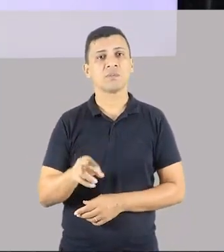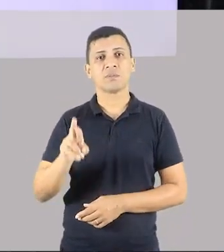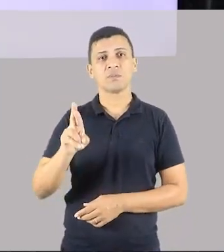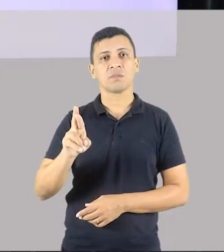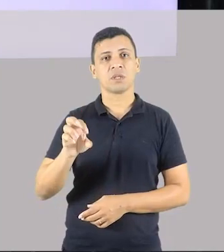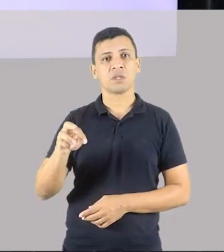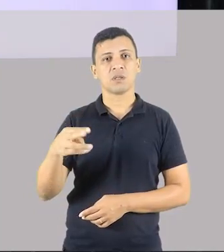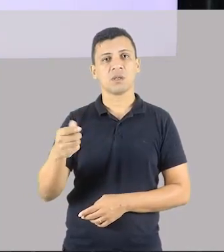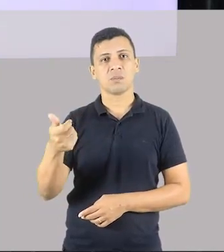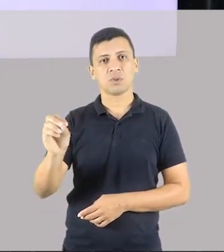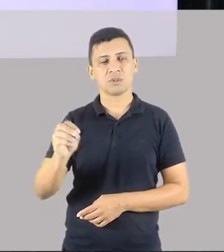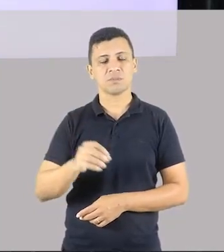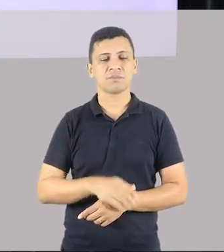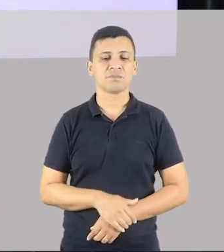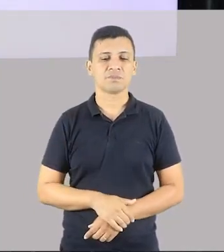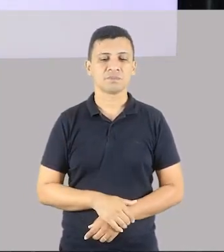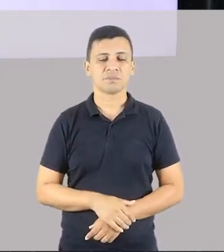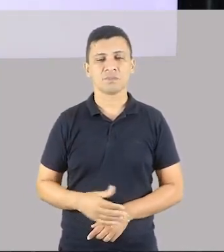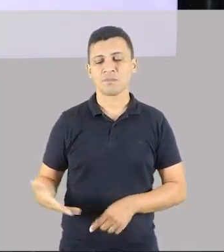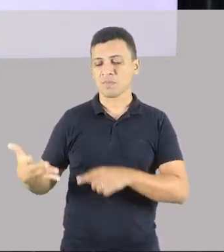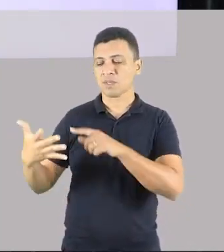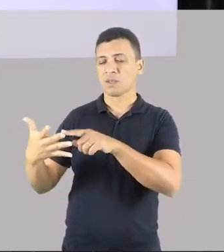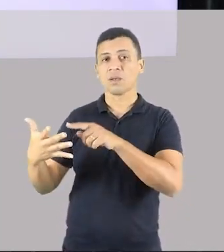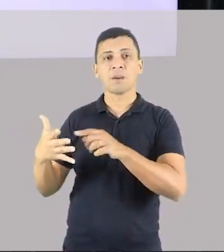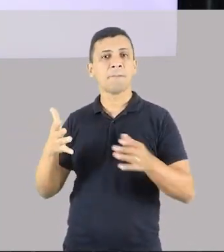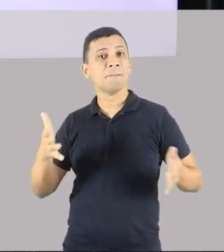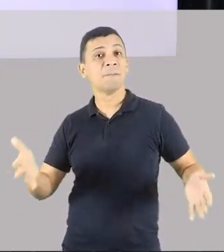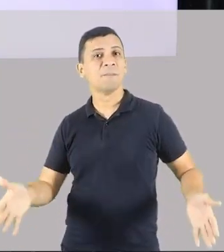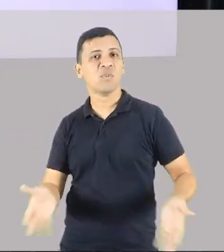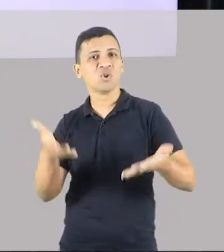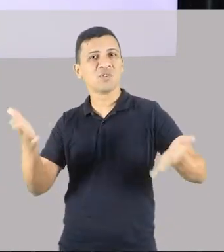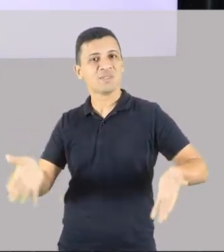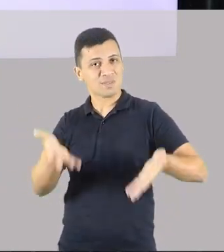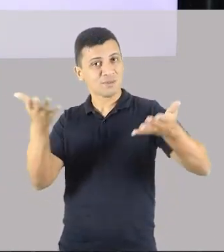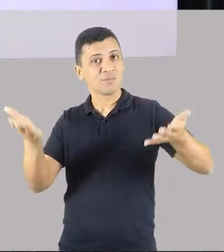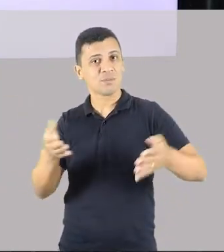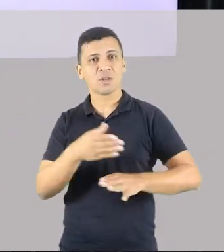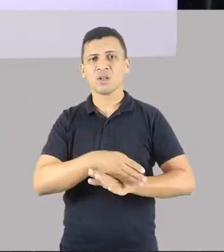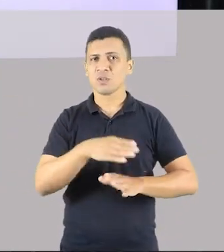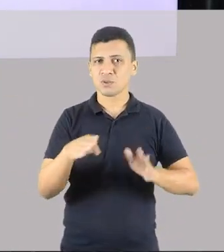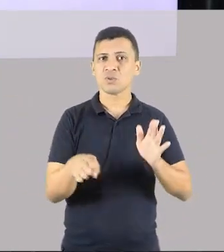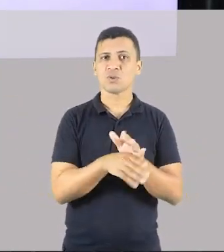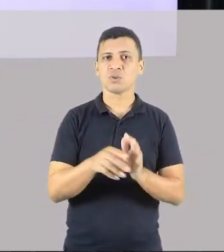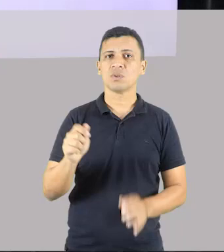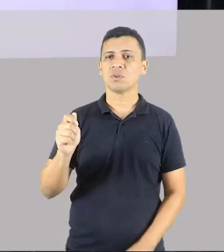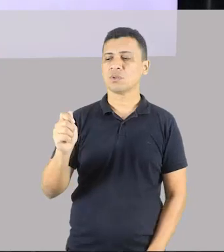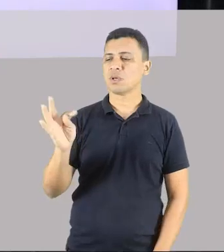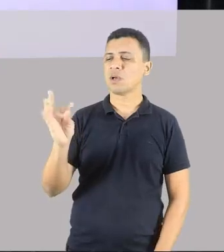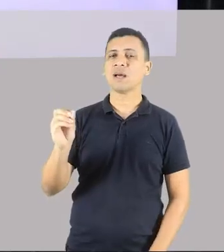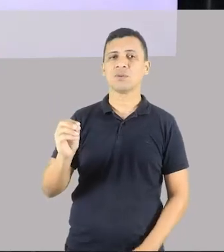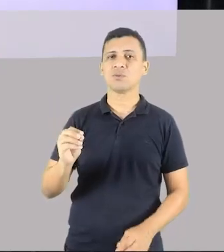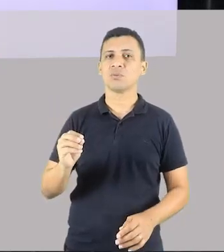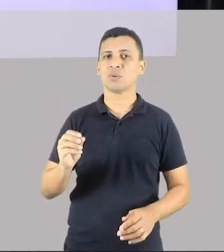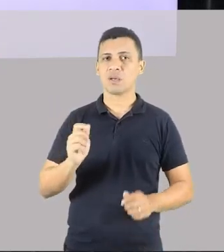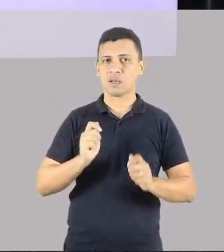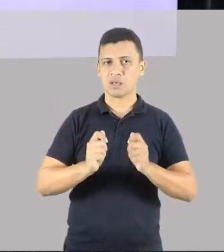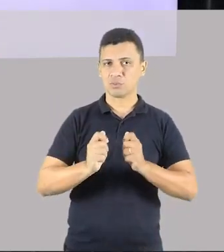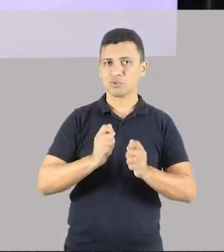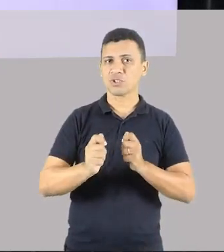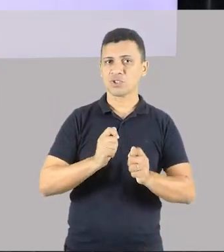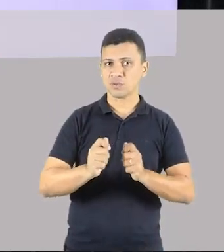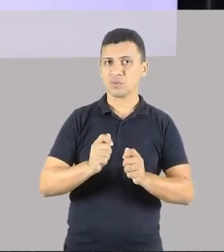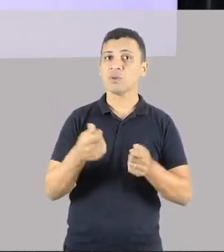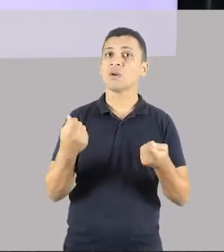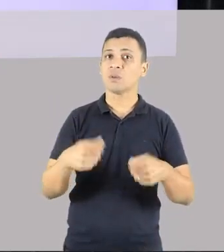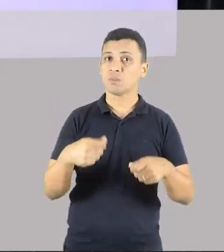Remoção. A motivação. Novamente, todo ato administrativo precisa ser motivado e